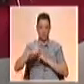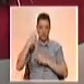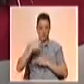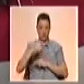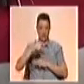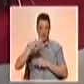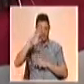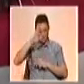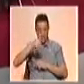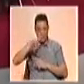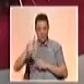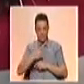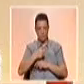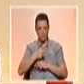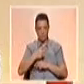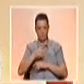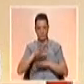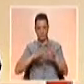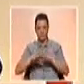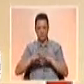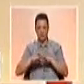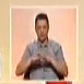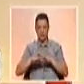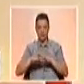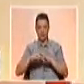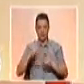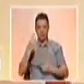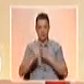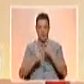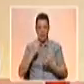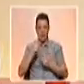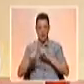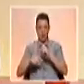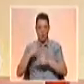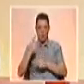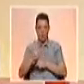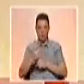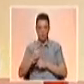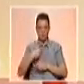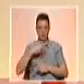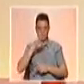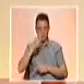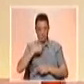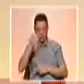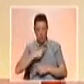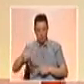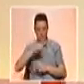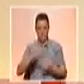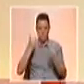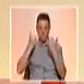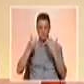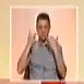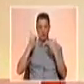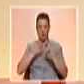de... Devemos fazê-lo porque, tal e qual como qualquer outro aspecto, se nós não tivermos informação, se nós